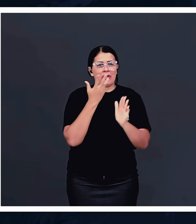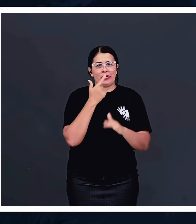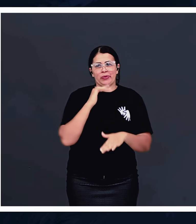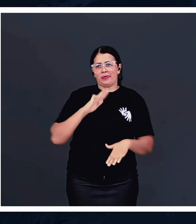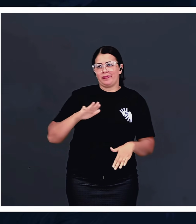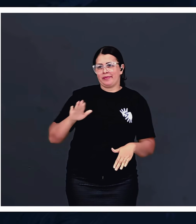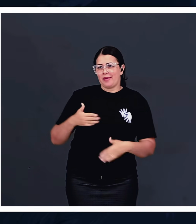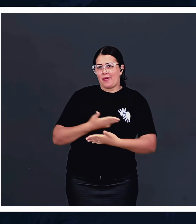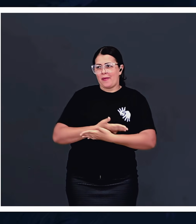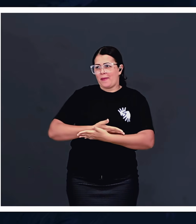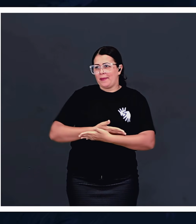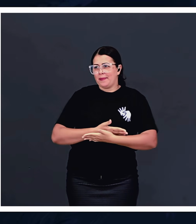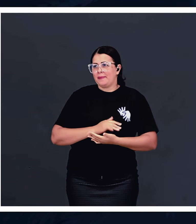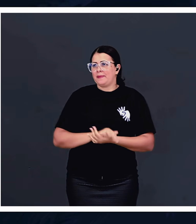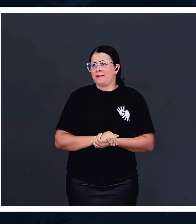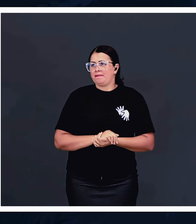criança.